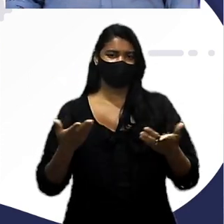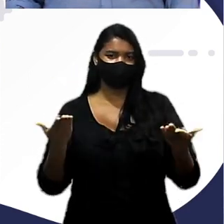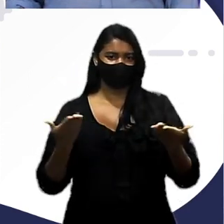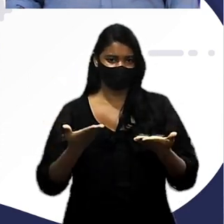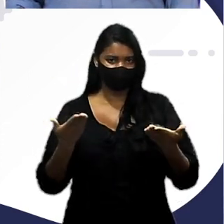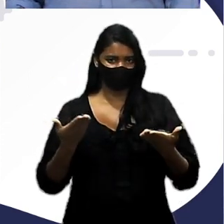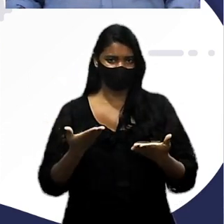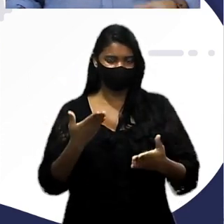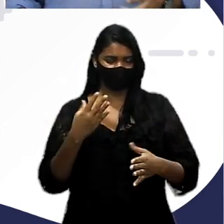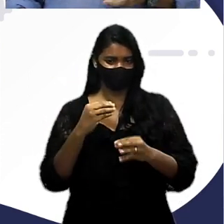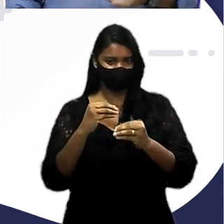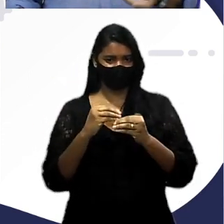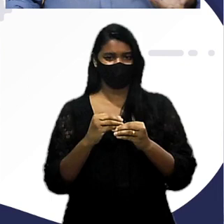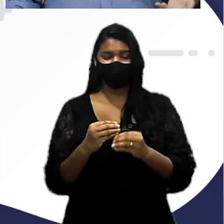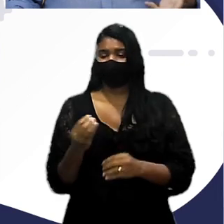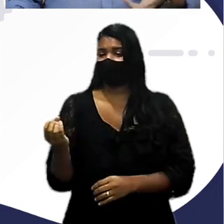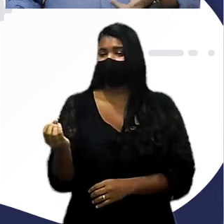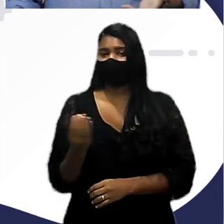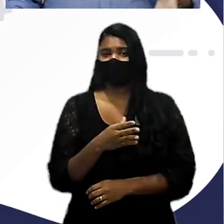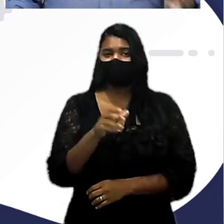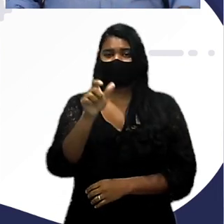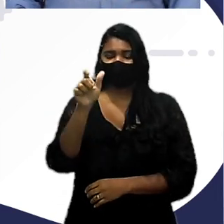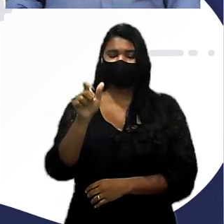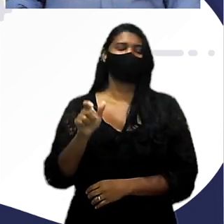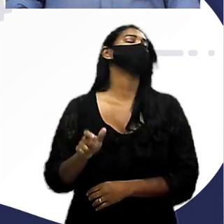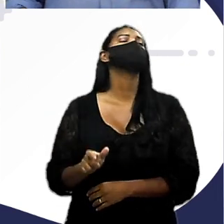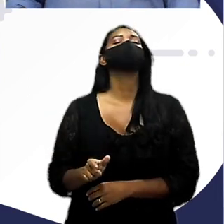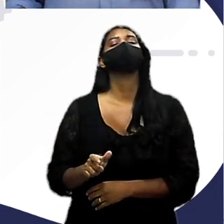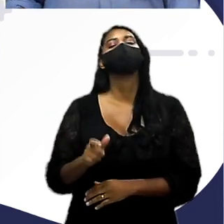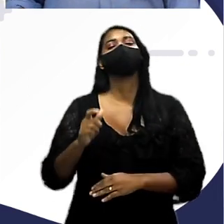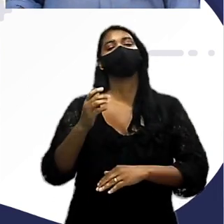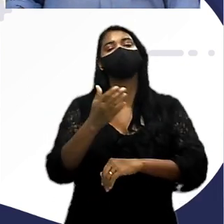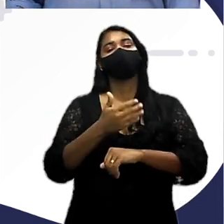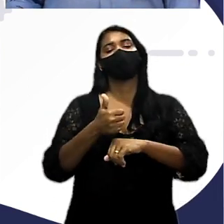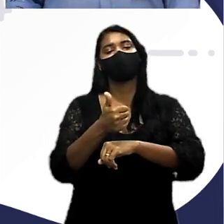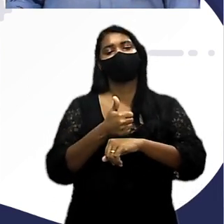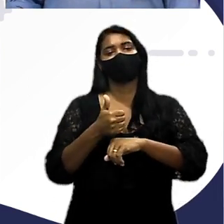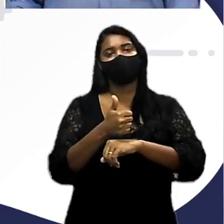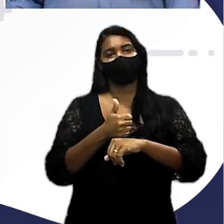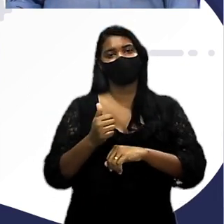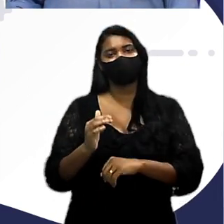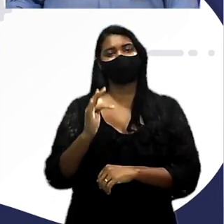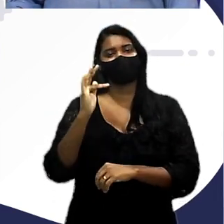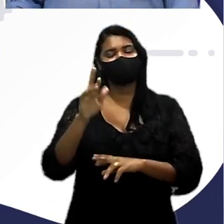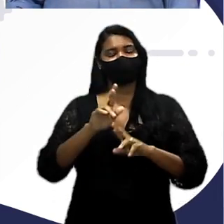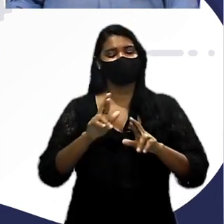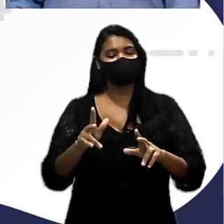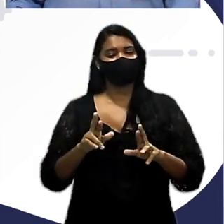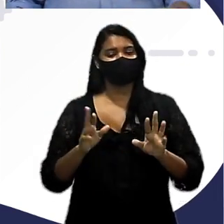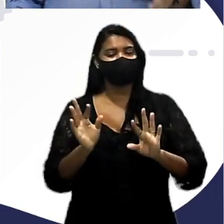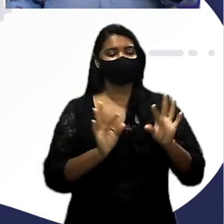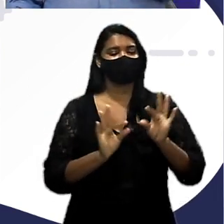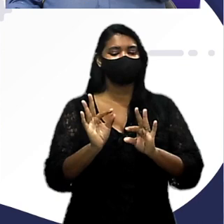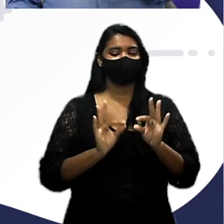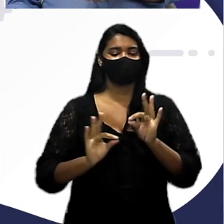aí atreladas a um novo perfil de profissional que as diferentes